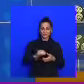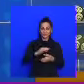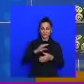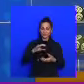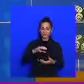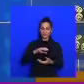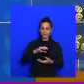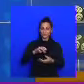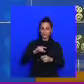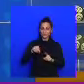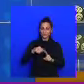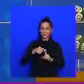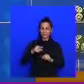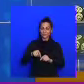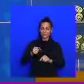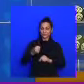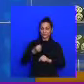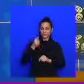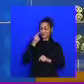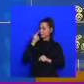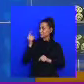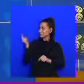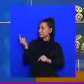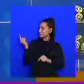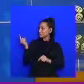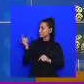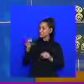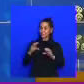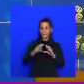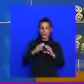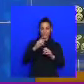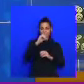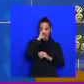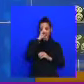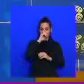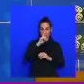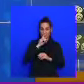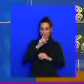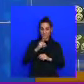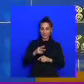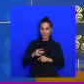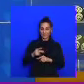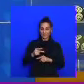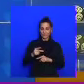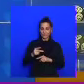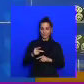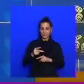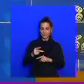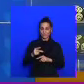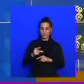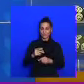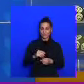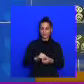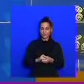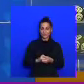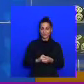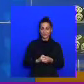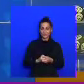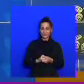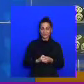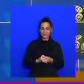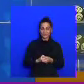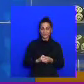O globo girando, mais um número chegando. Bola amarela, número 12. Amarela 12.